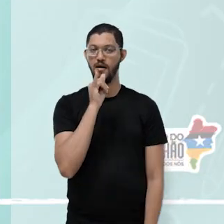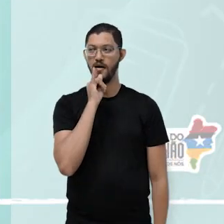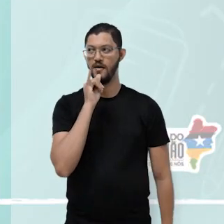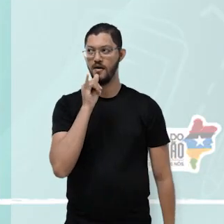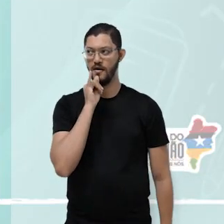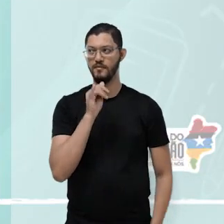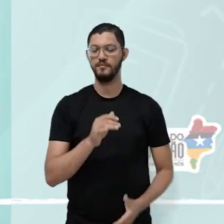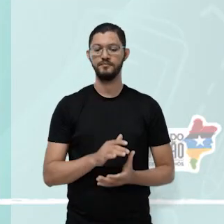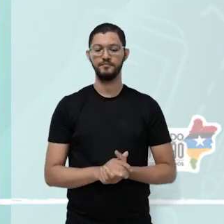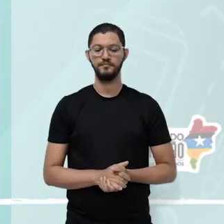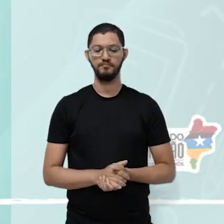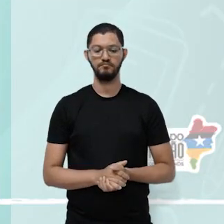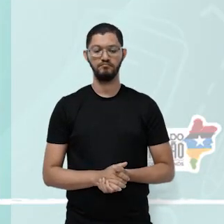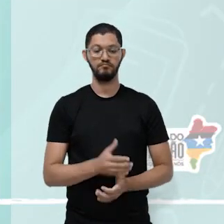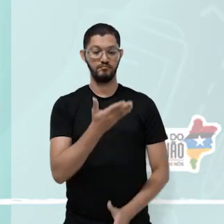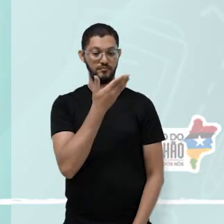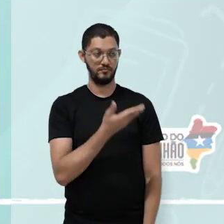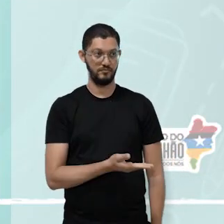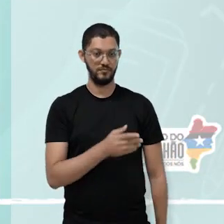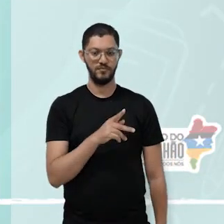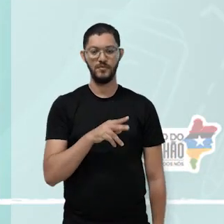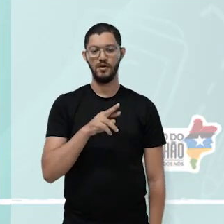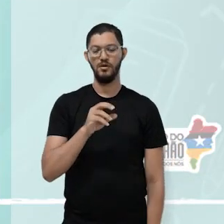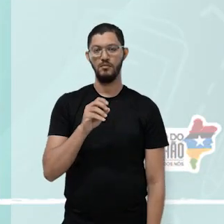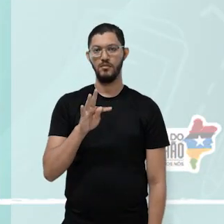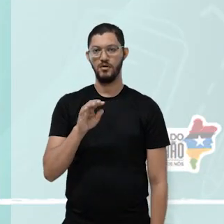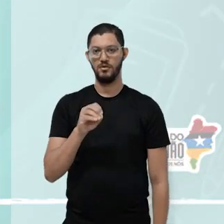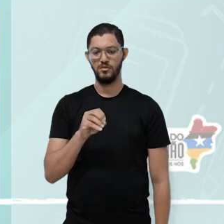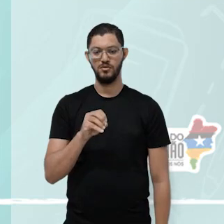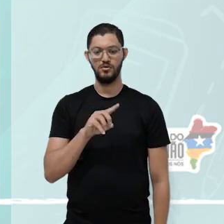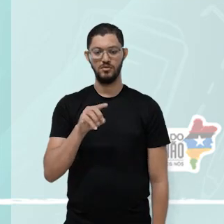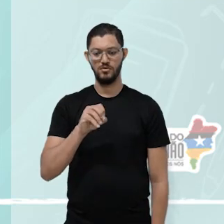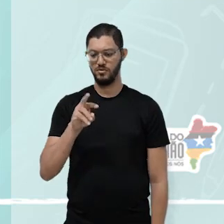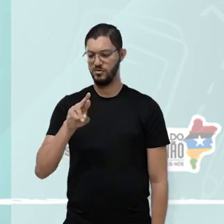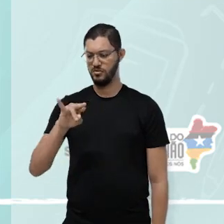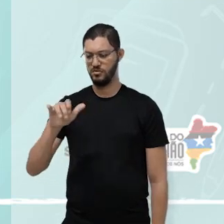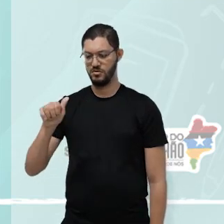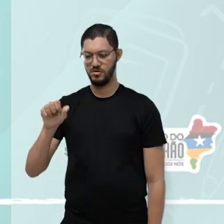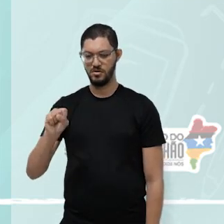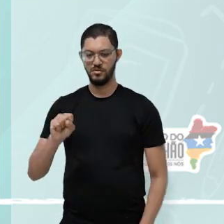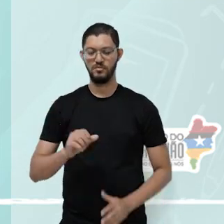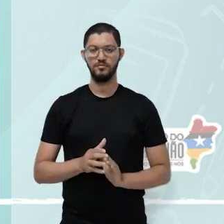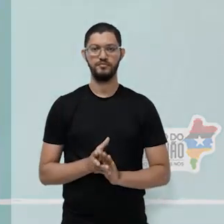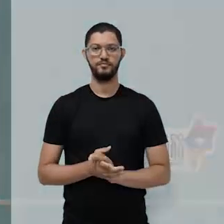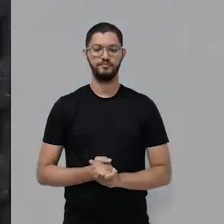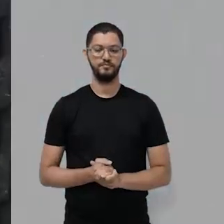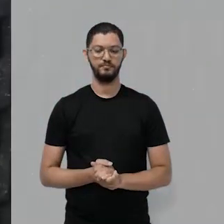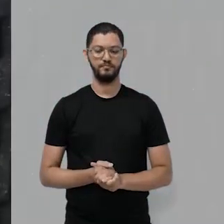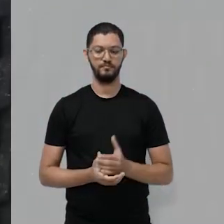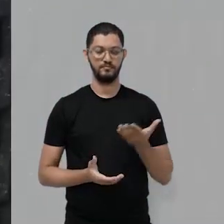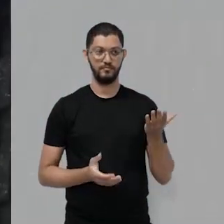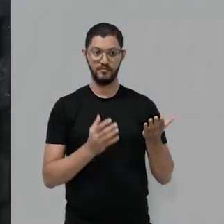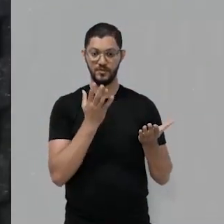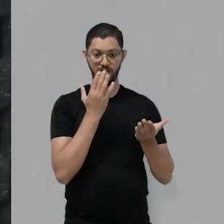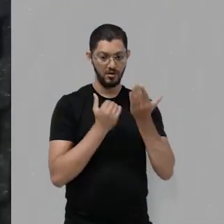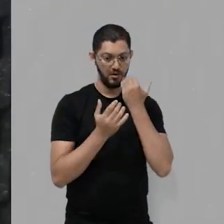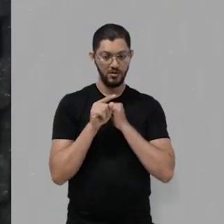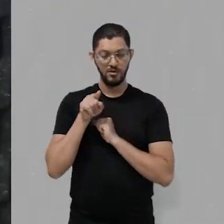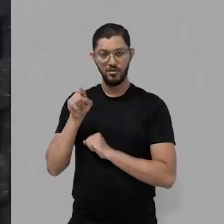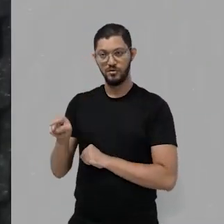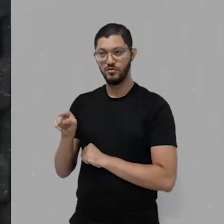aqui desses dois protozoários. Né? Eu tenho aqui o Didymium e o Paramécio. O Didymium ele é o predador do